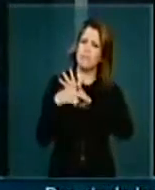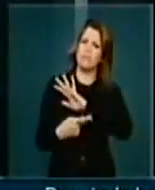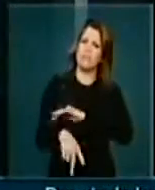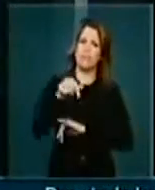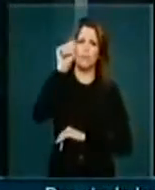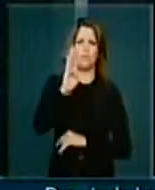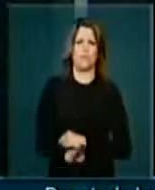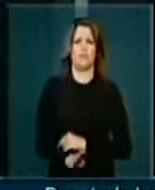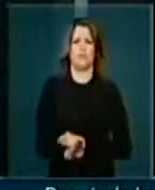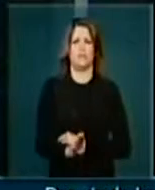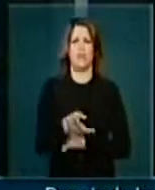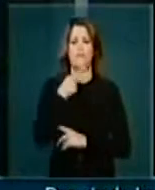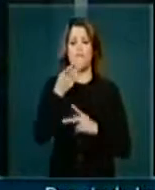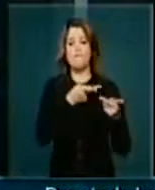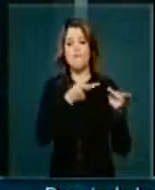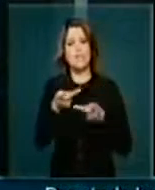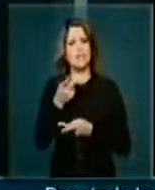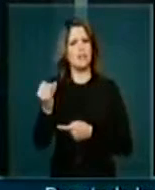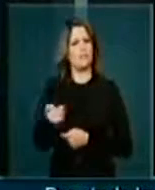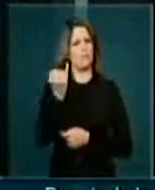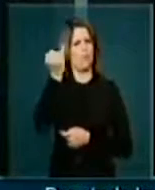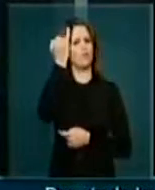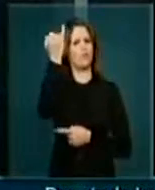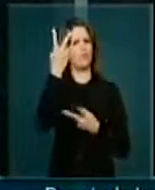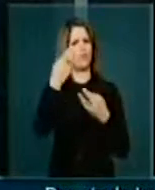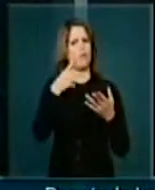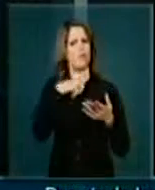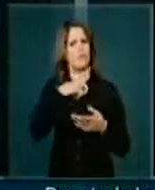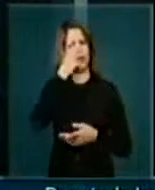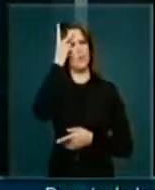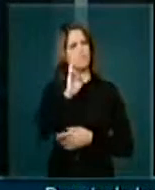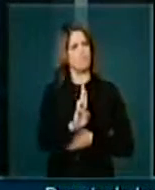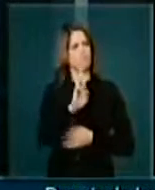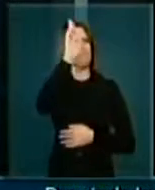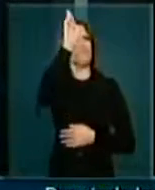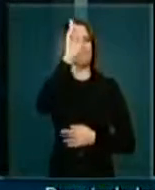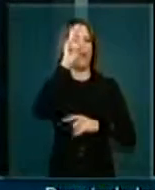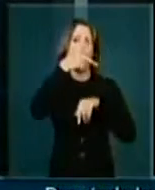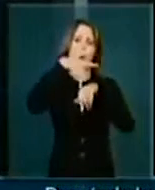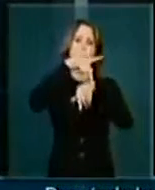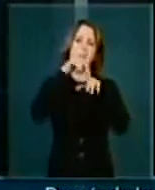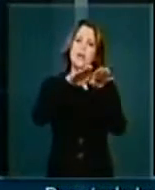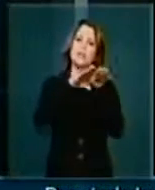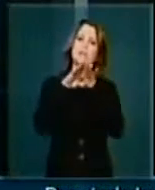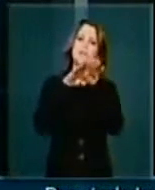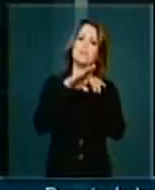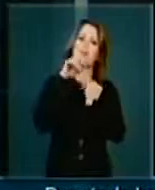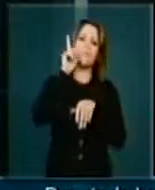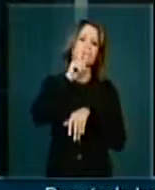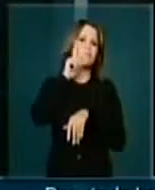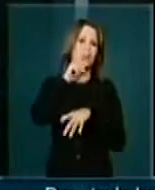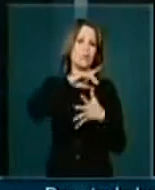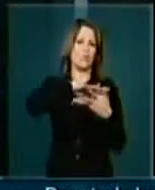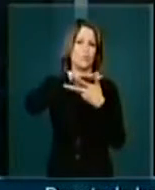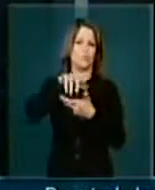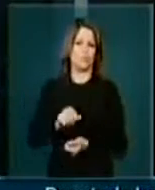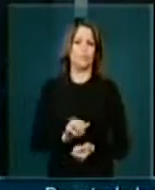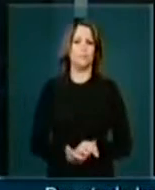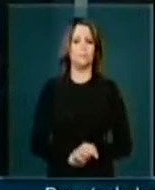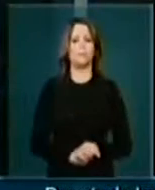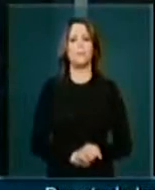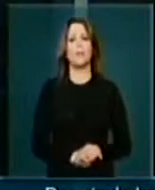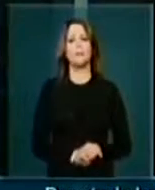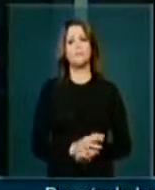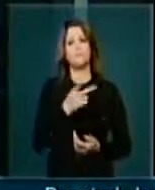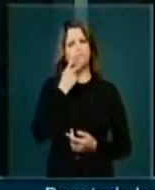brasileiro, durante visita tão significativa da autoridade máxima do maior país democrático do mundo. Há realmente algo